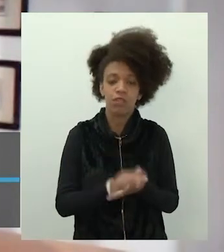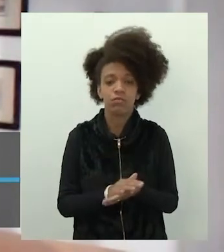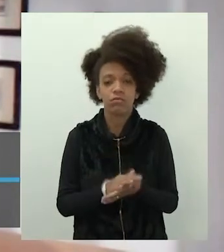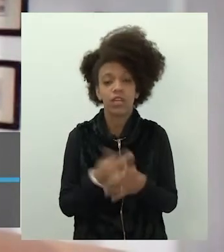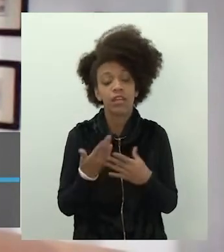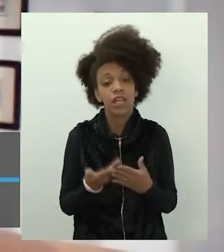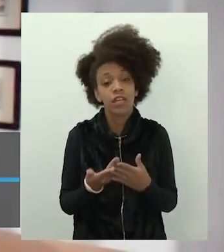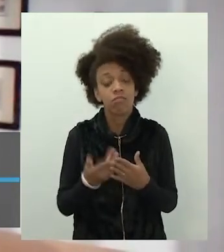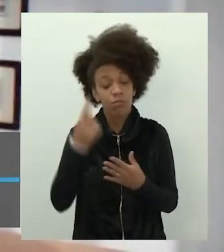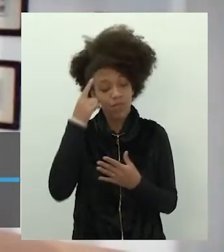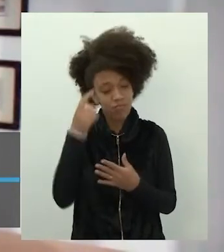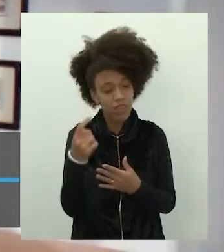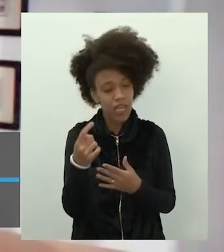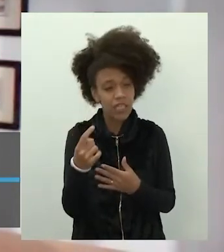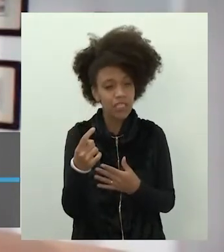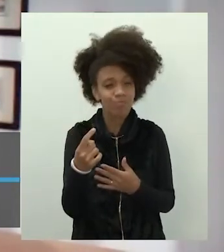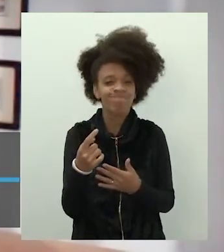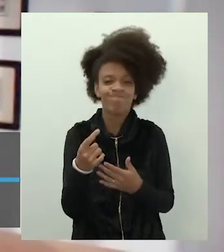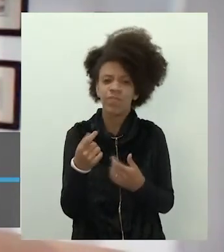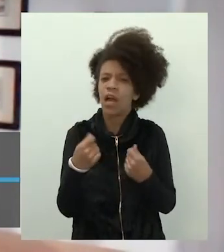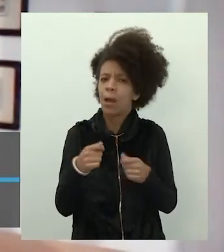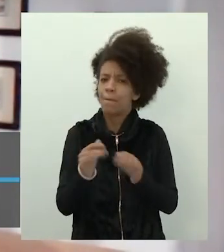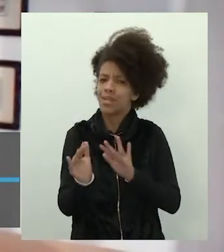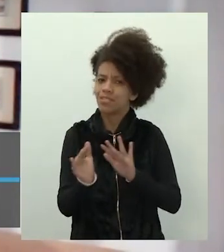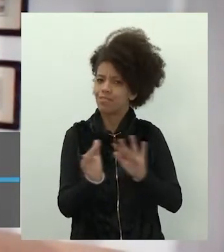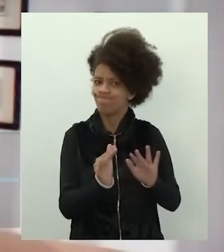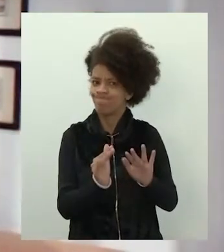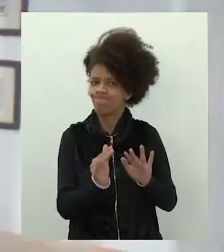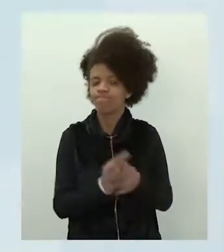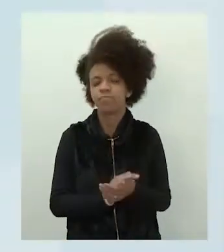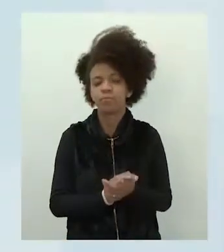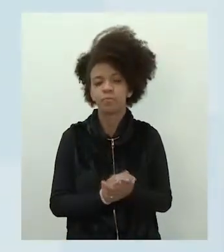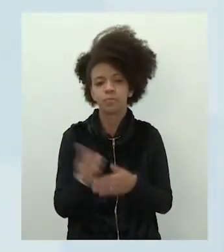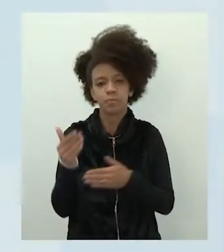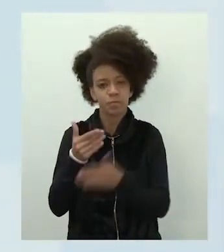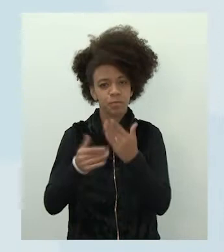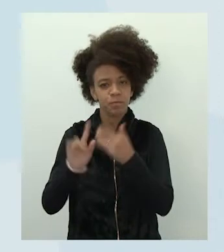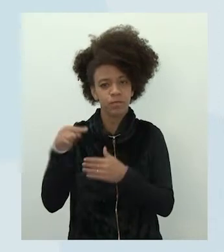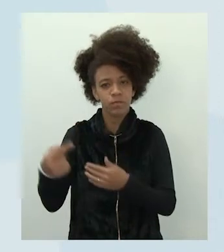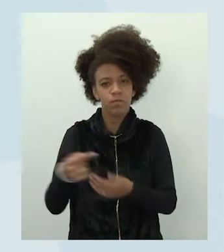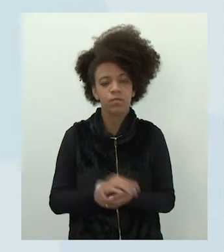essa ideia a gente tem que deixar um pouquinho de lado. Próxima.